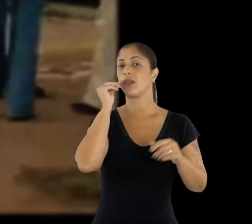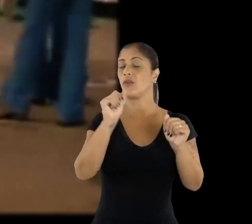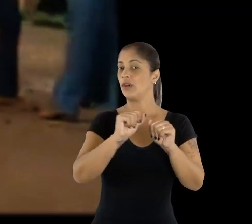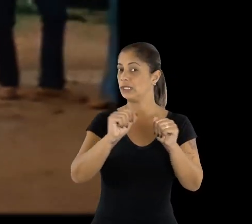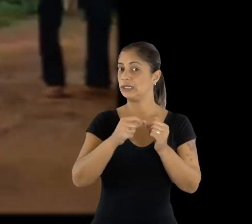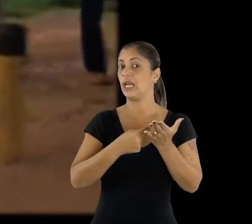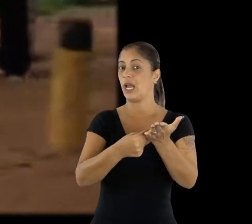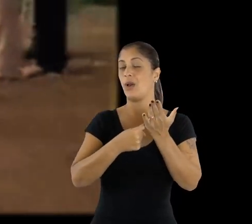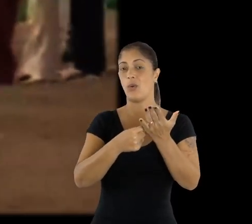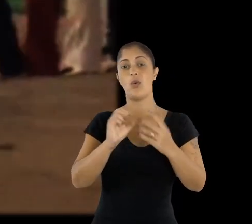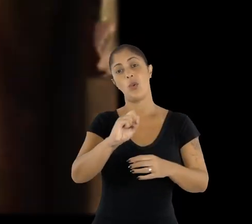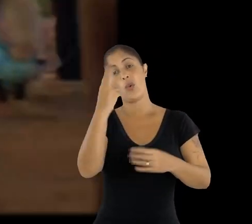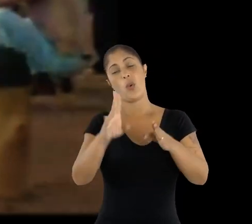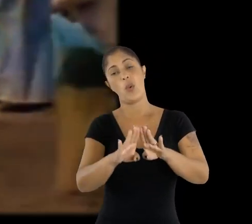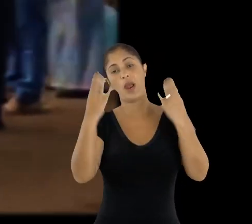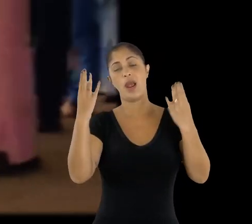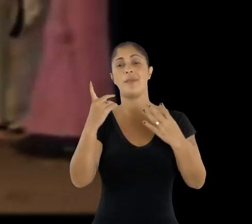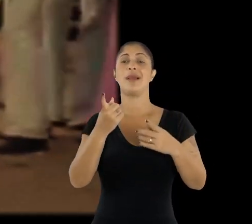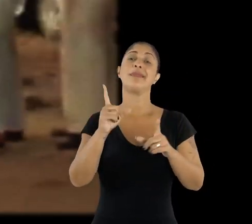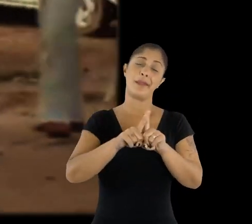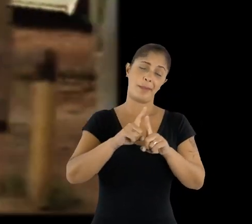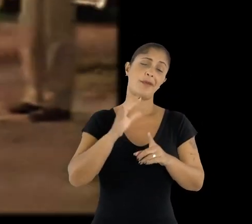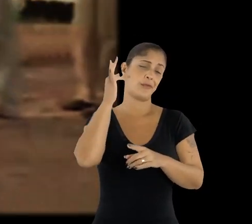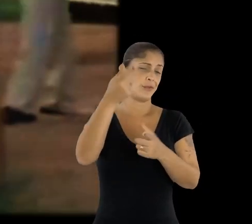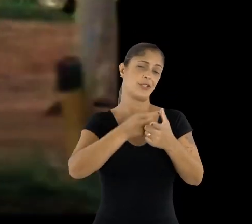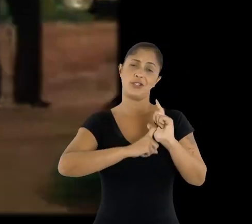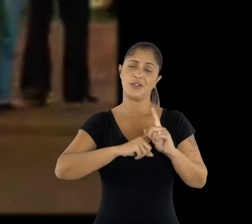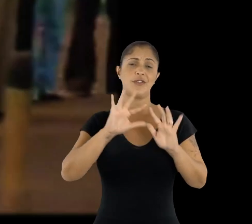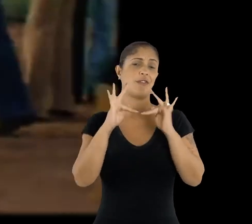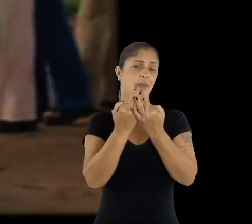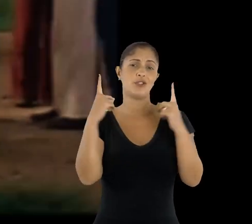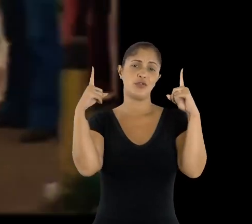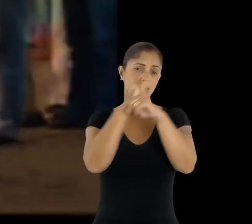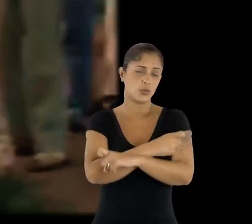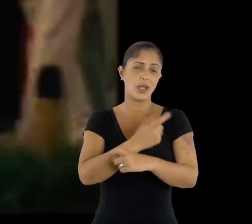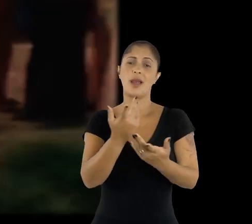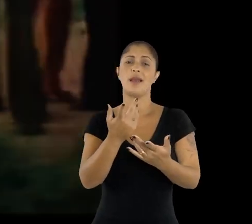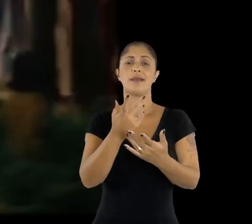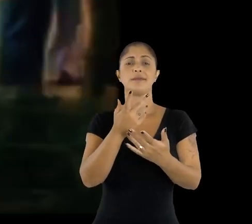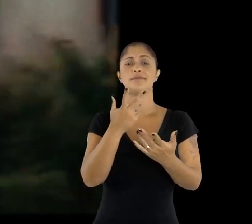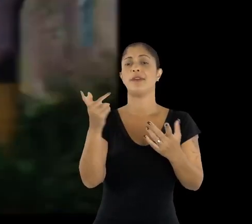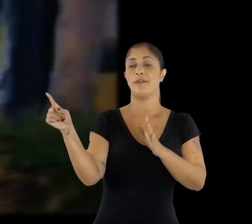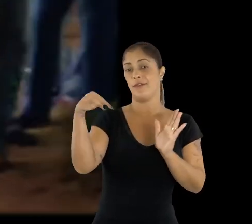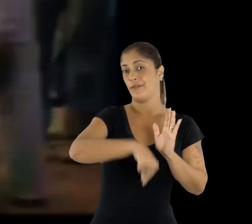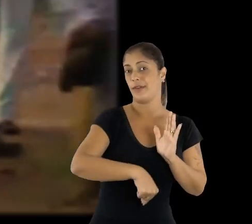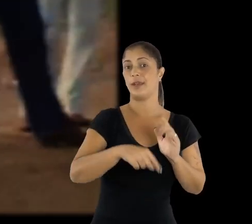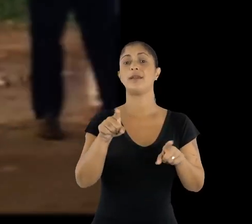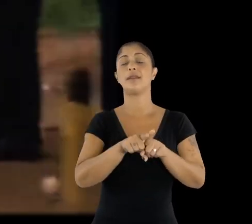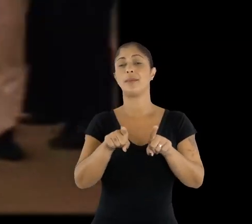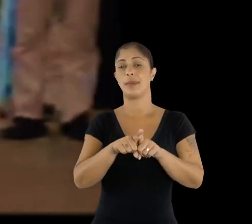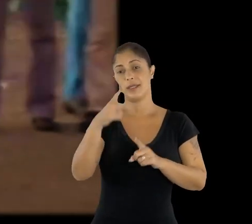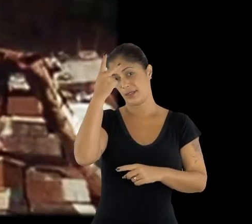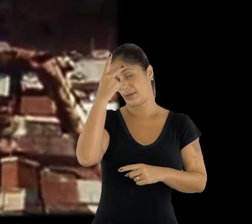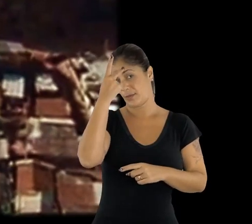mas tentou fazer alguma coisa por conta própria, aí entrou em dívida, não sei o quê, a família passando dificuldade, pegou pau de arara e veio